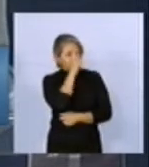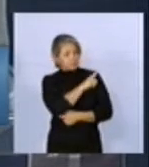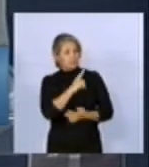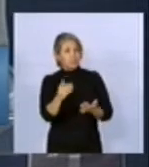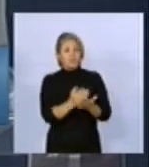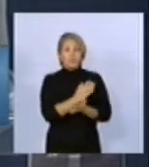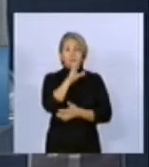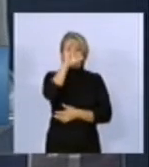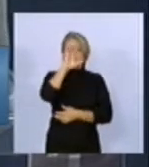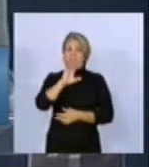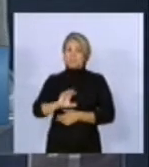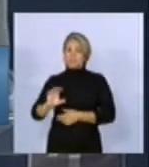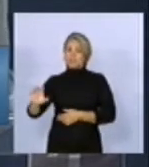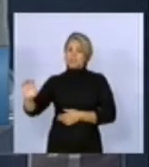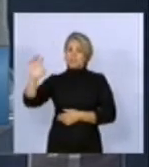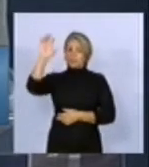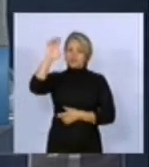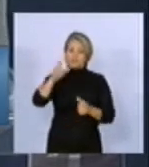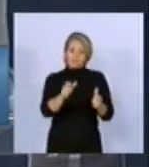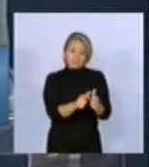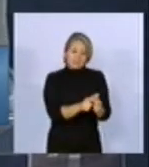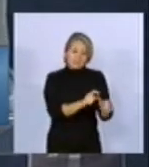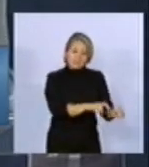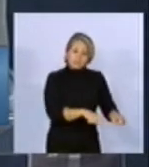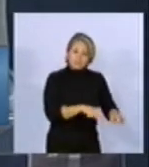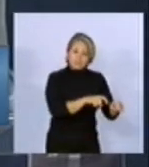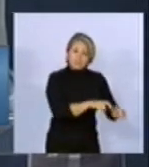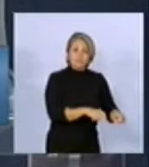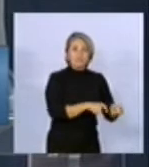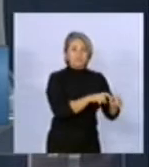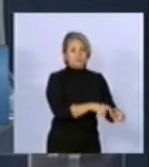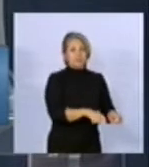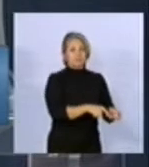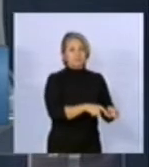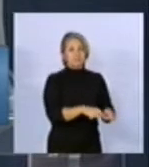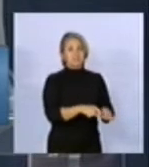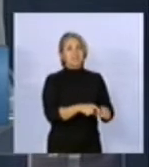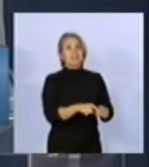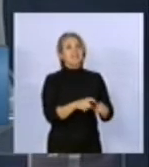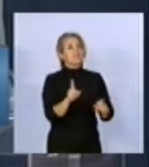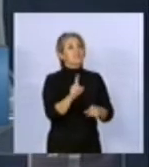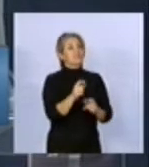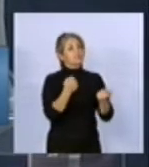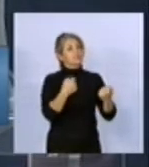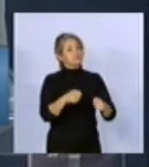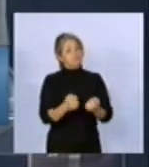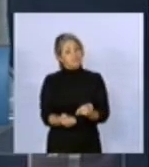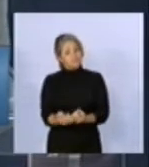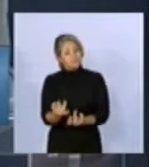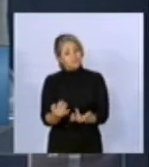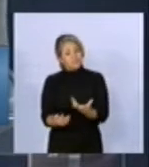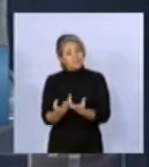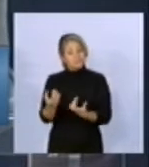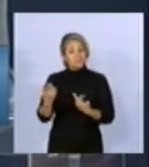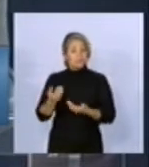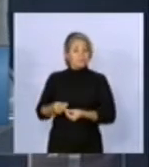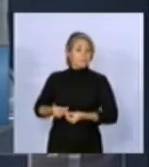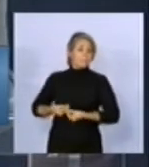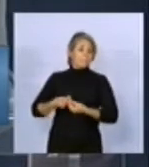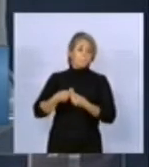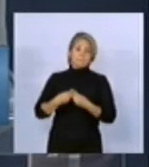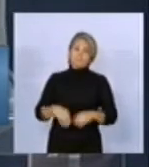algumas regiões de pequenos produtores onde a não possibilidade queima os trouxe um